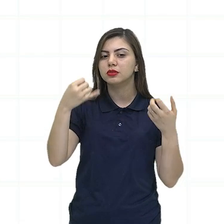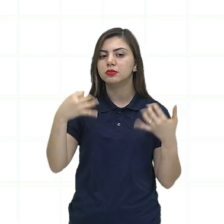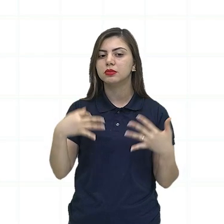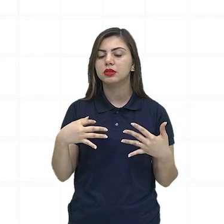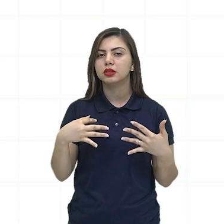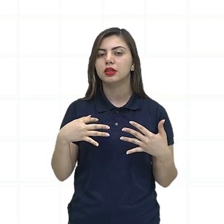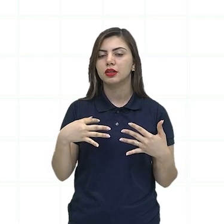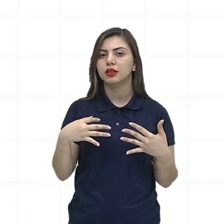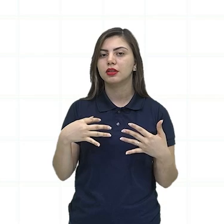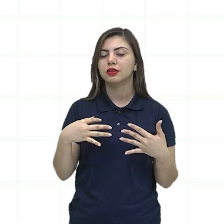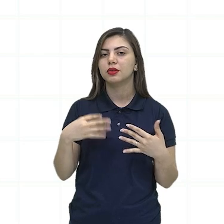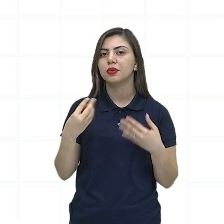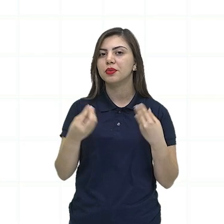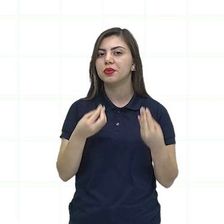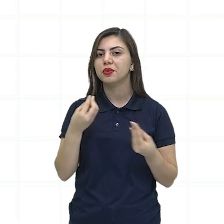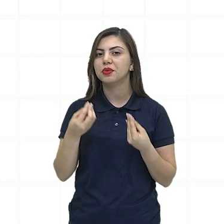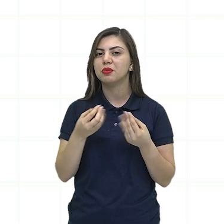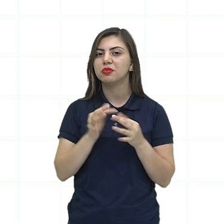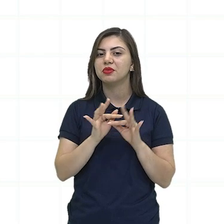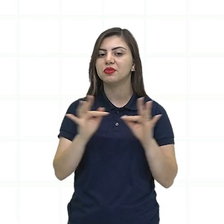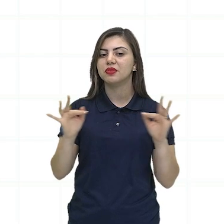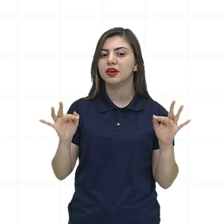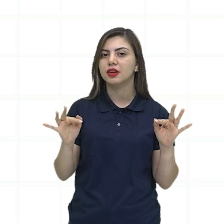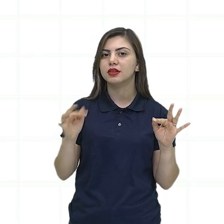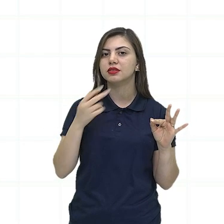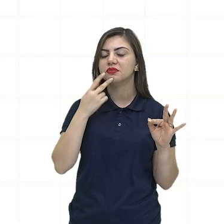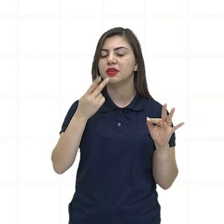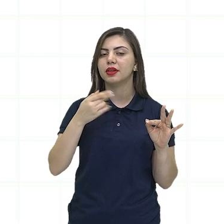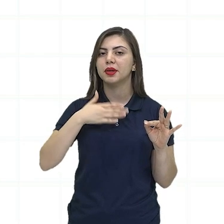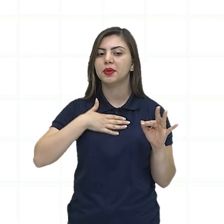sobre preferências? Music.